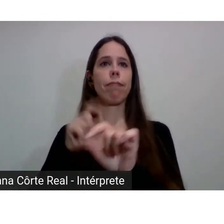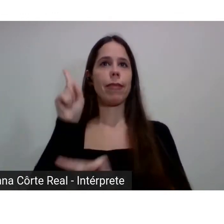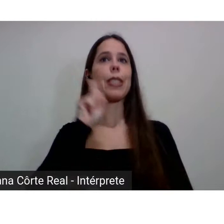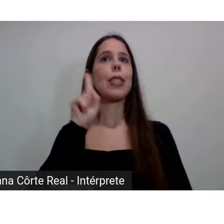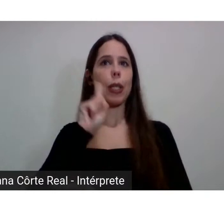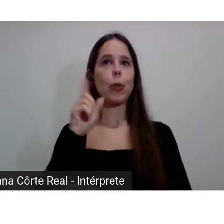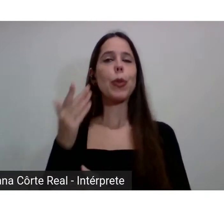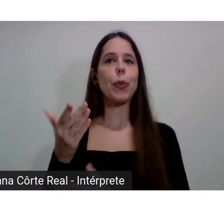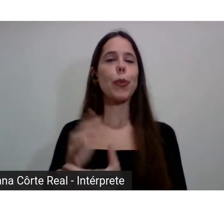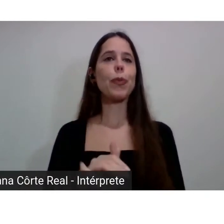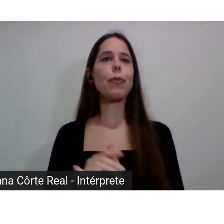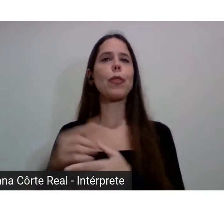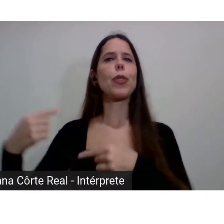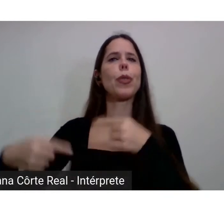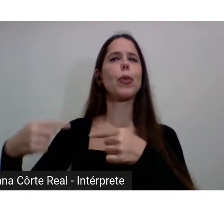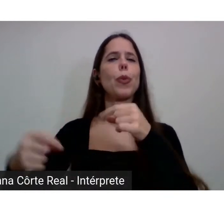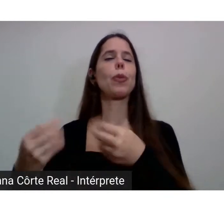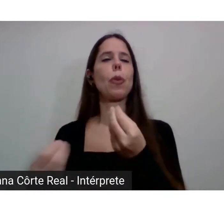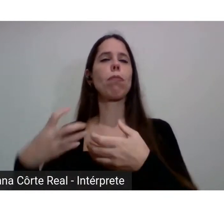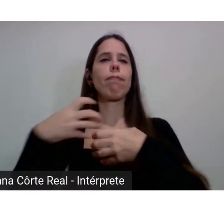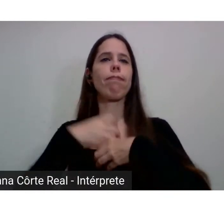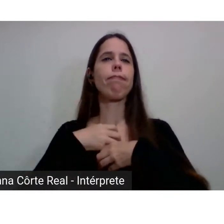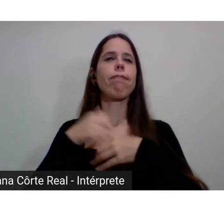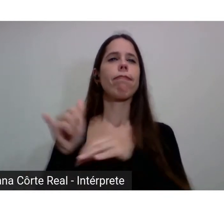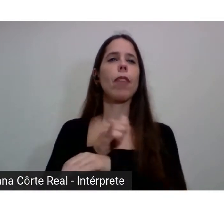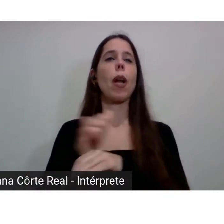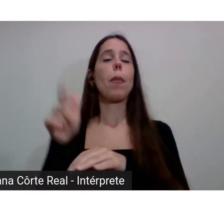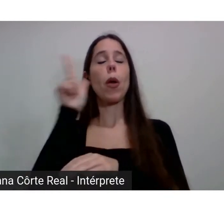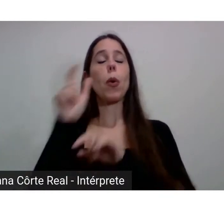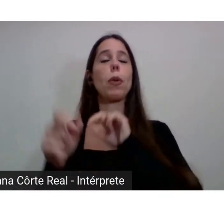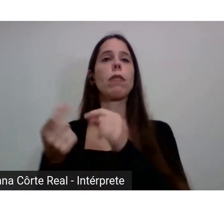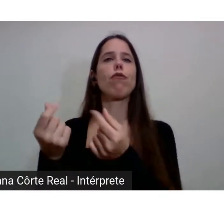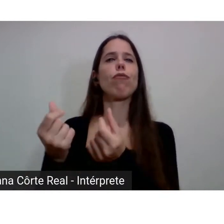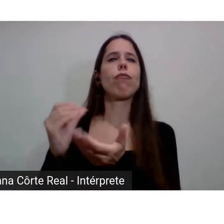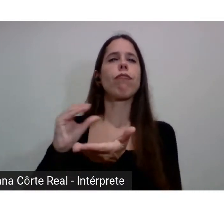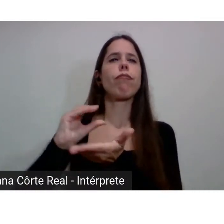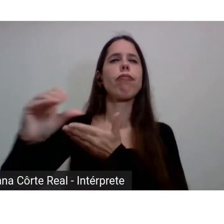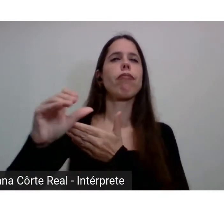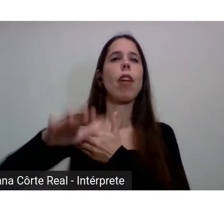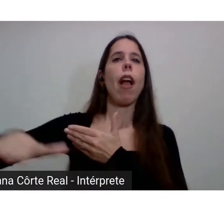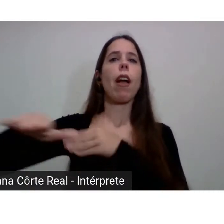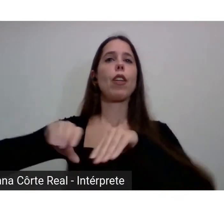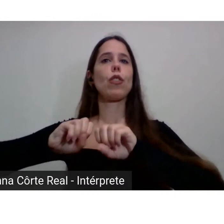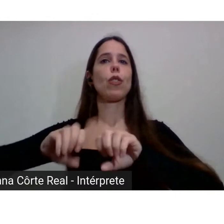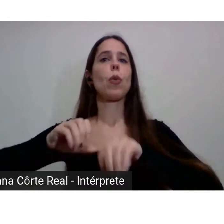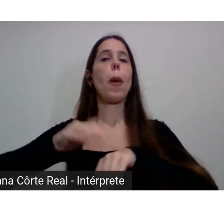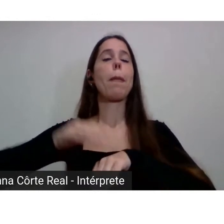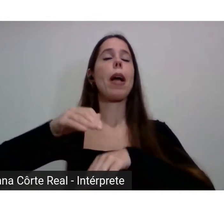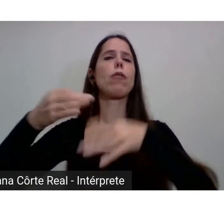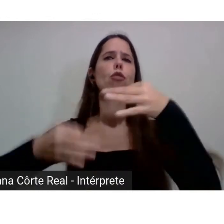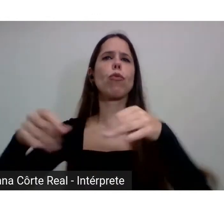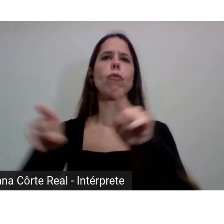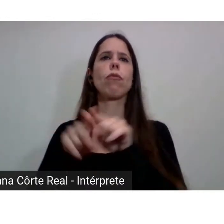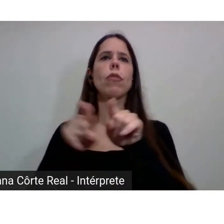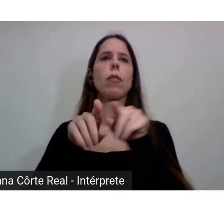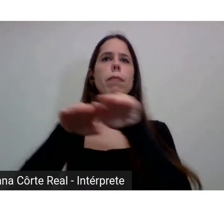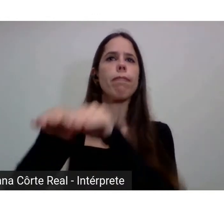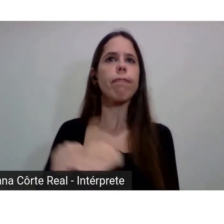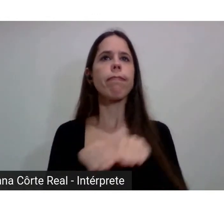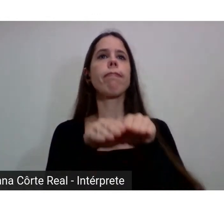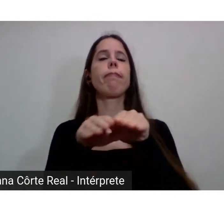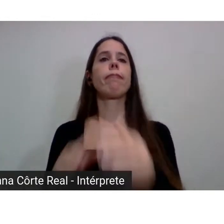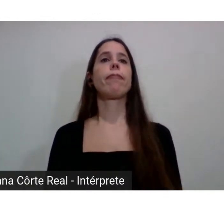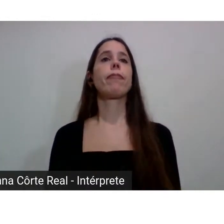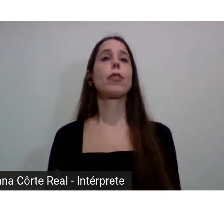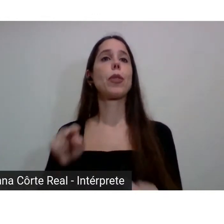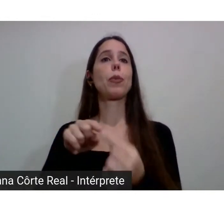discutido mecanismos para tornar o financiamento educacional mais justo e equitativo, visando a garantia